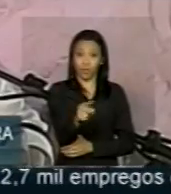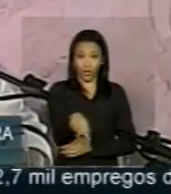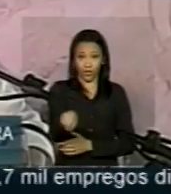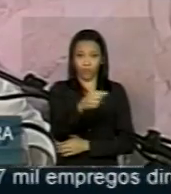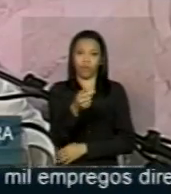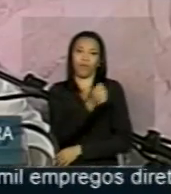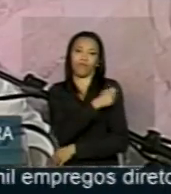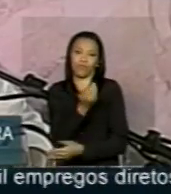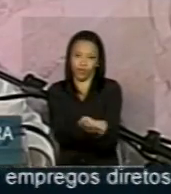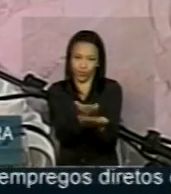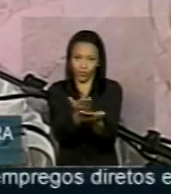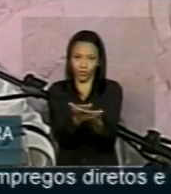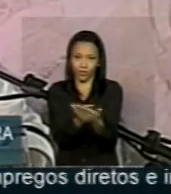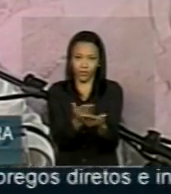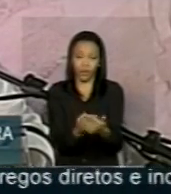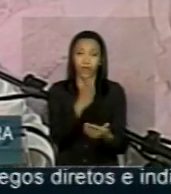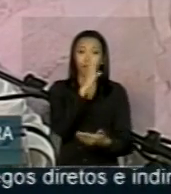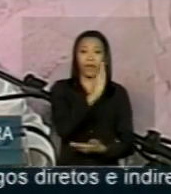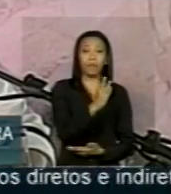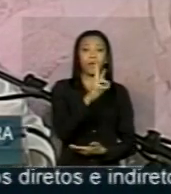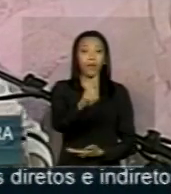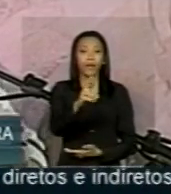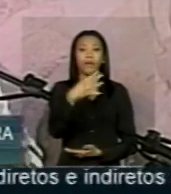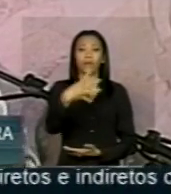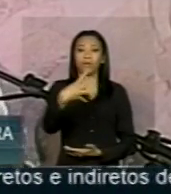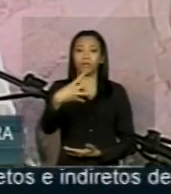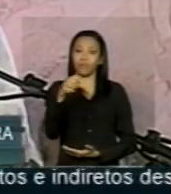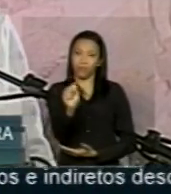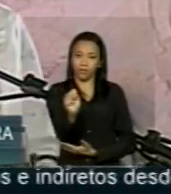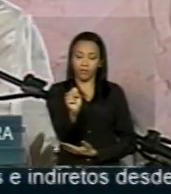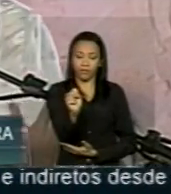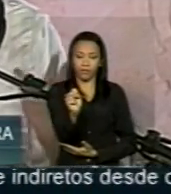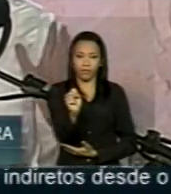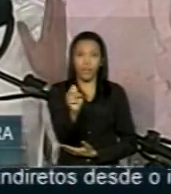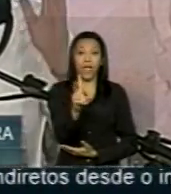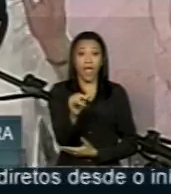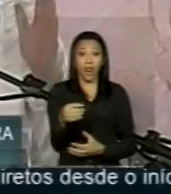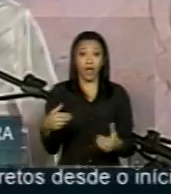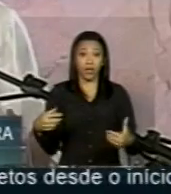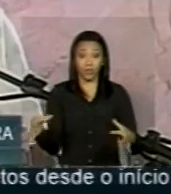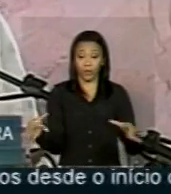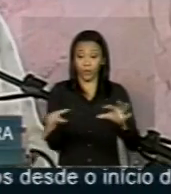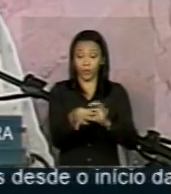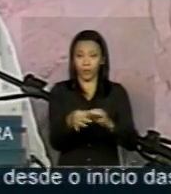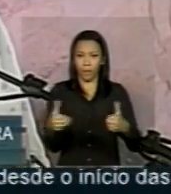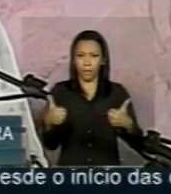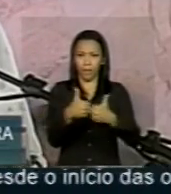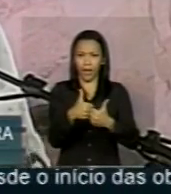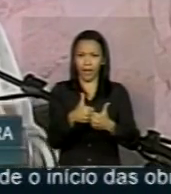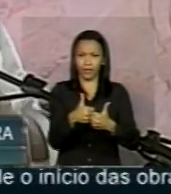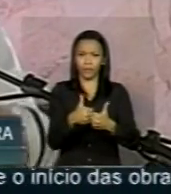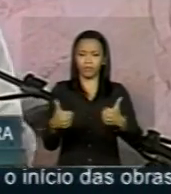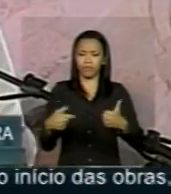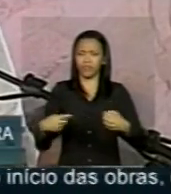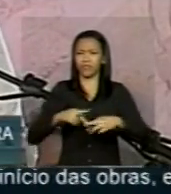A BR-448, ela liga municípios importantes do